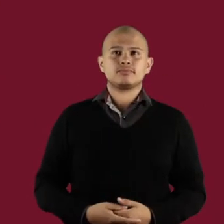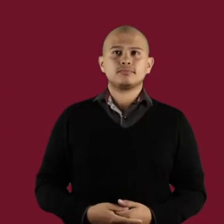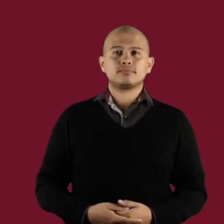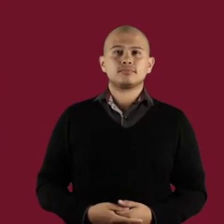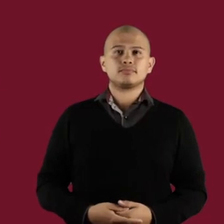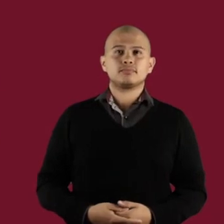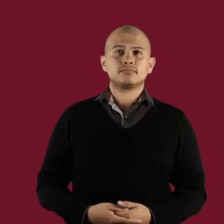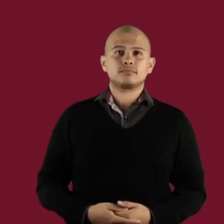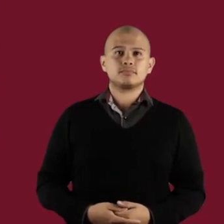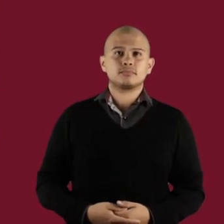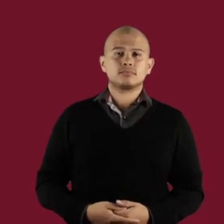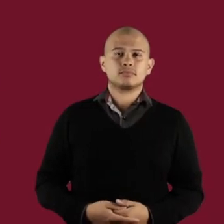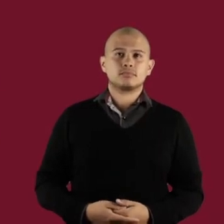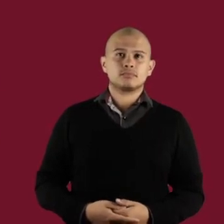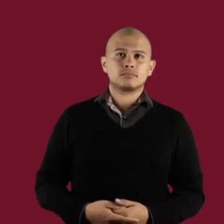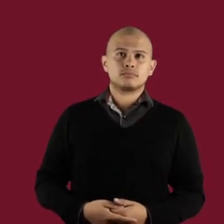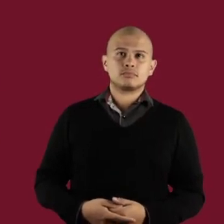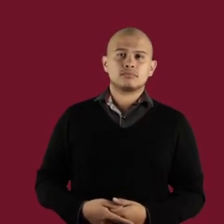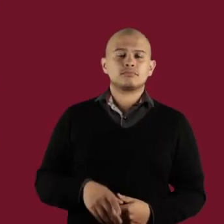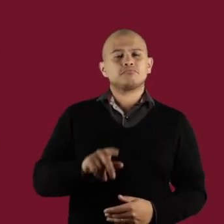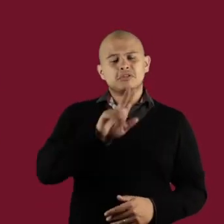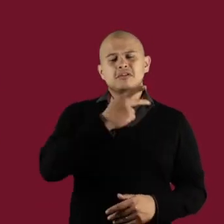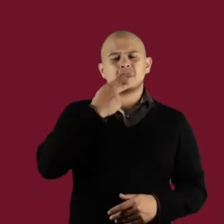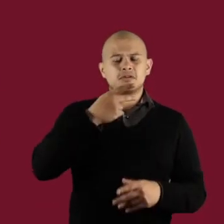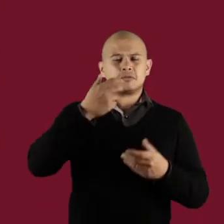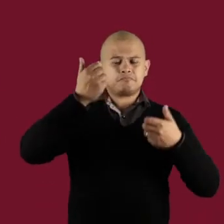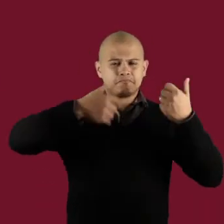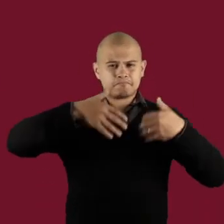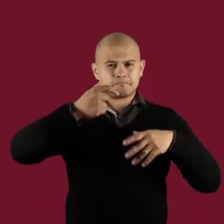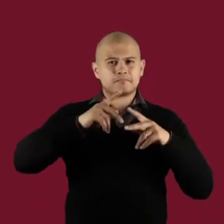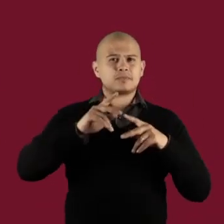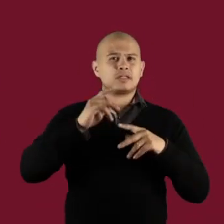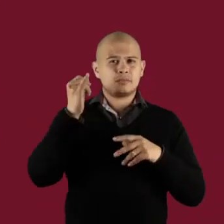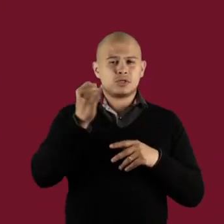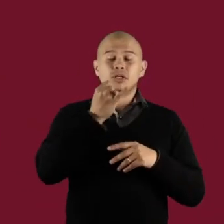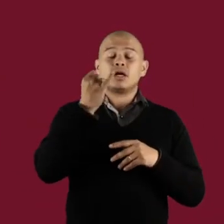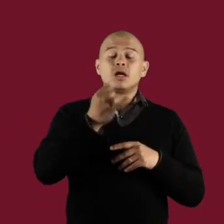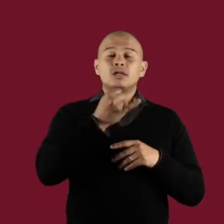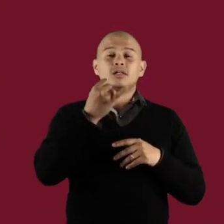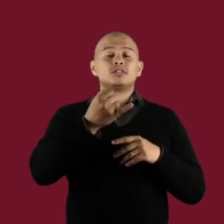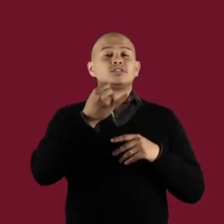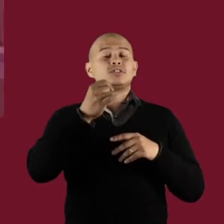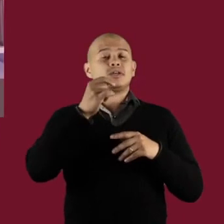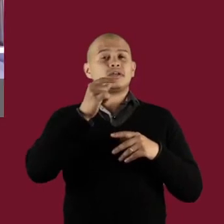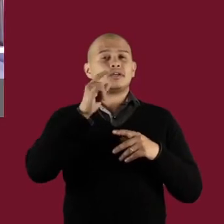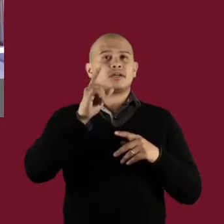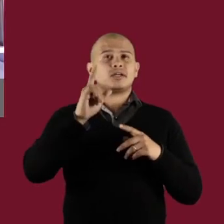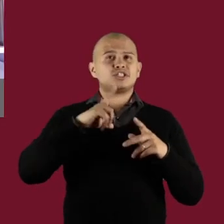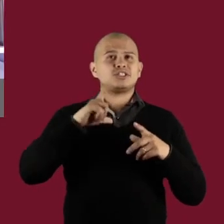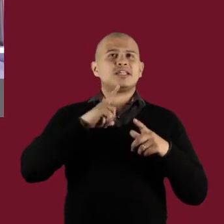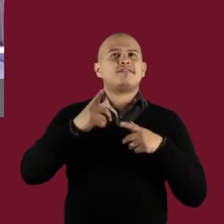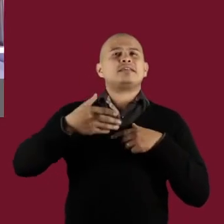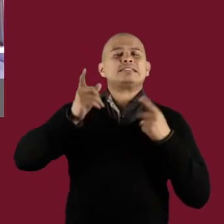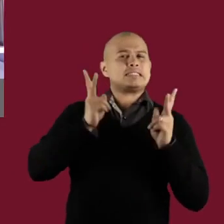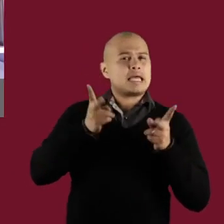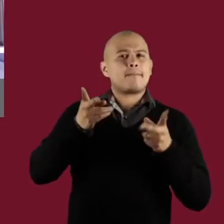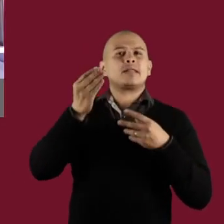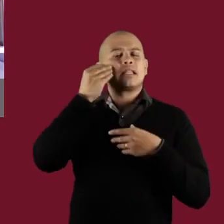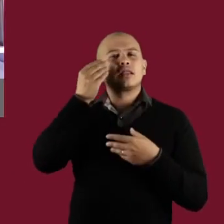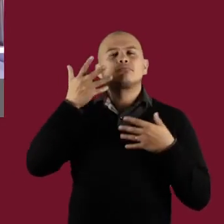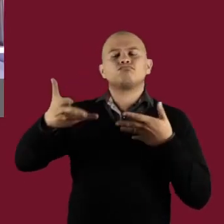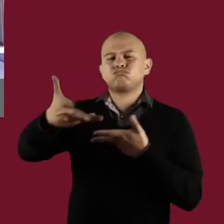Talvez acrescentar aqui uns dois pontos. Os briefings da OMS com os dados atualizados